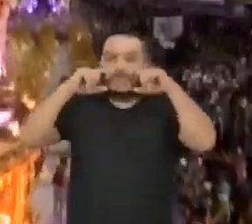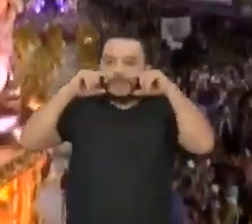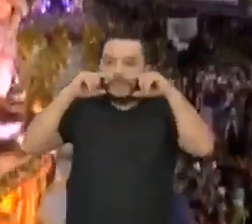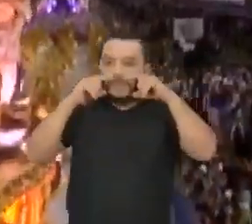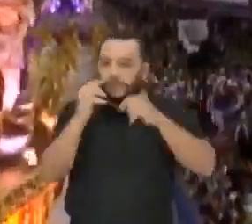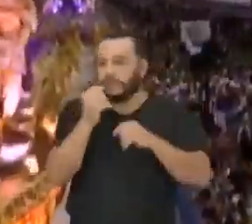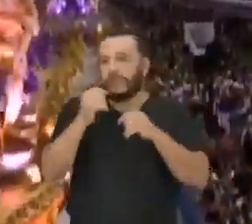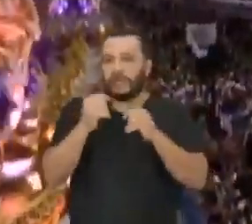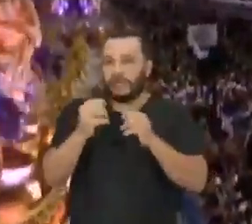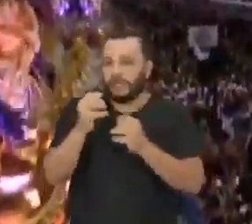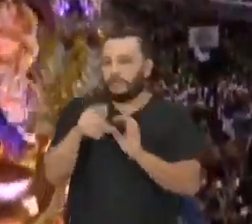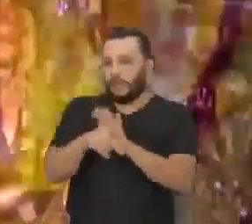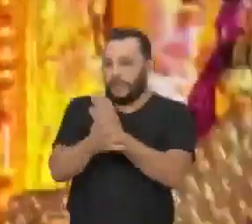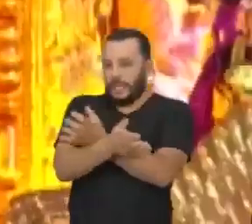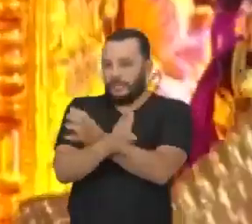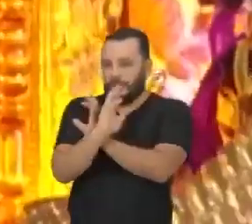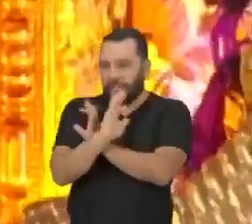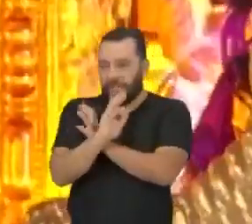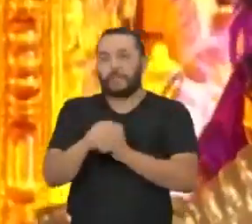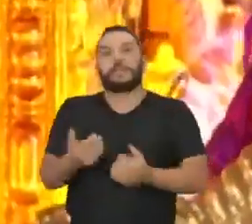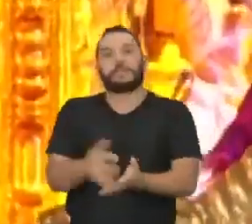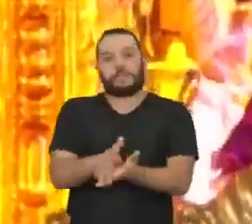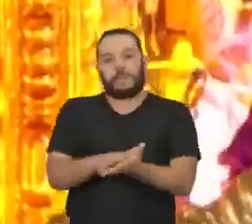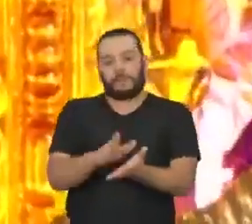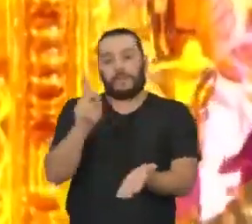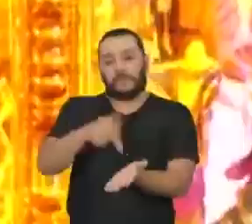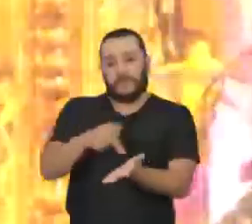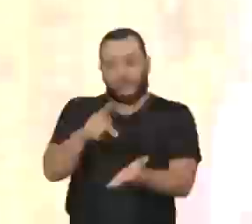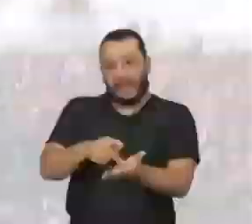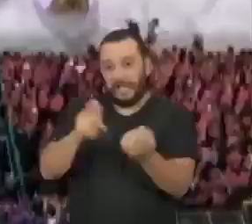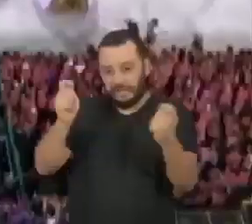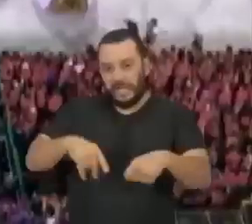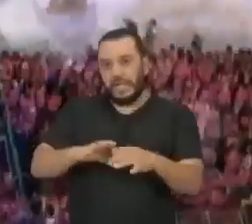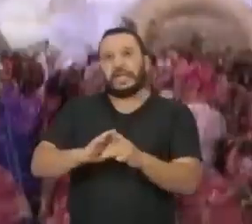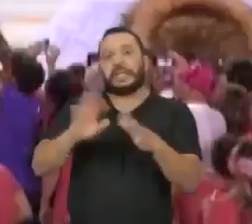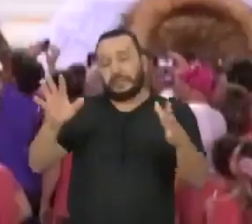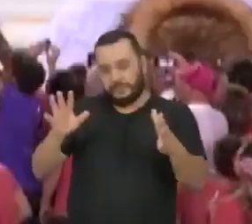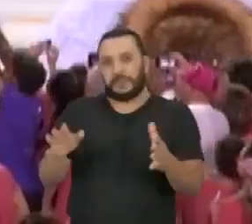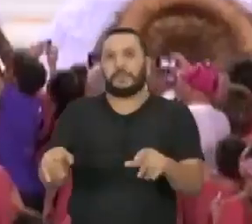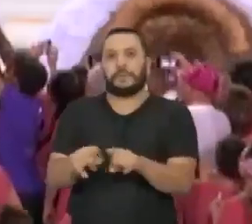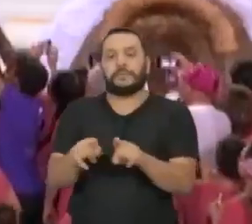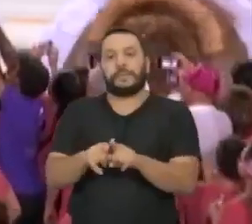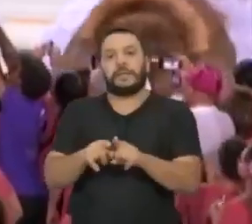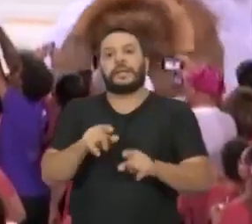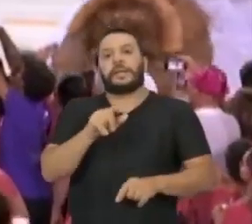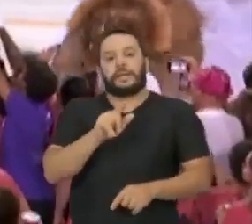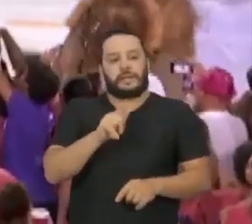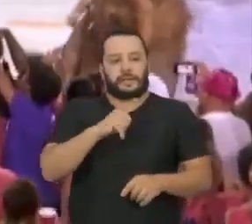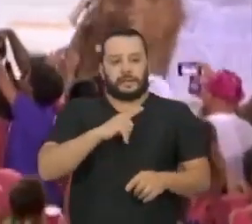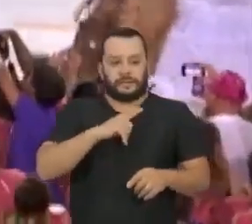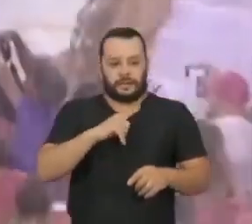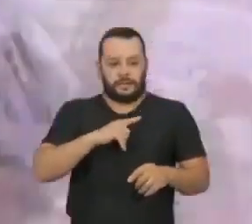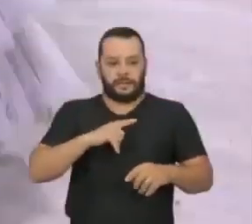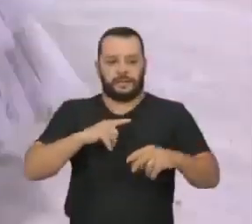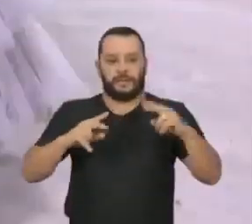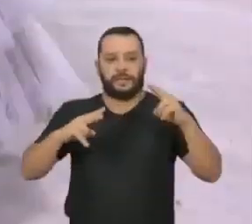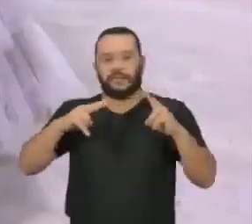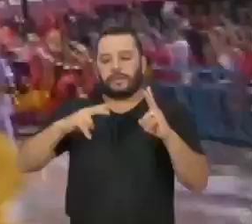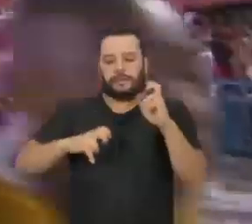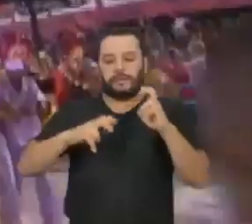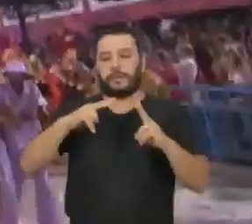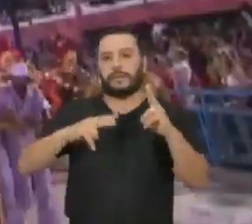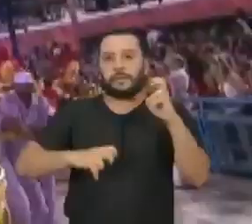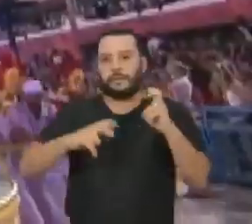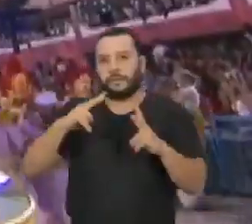samba enredo A Verdade Vos Fará Livre contagiou o público. A Grande Rio contou e cantou a história do pai de